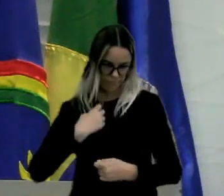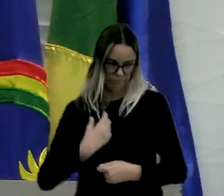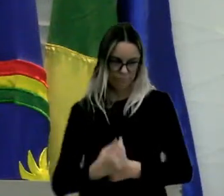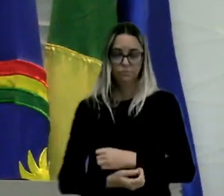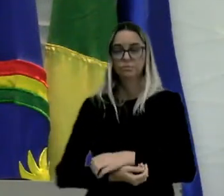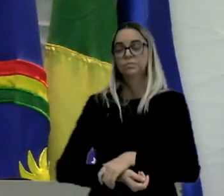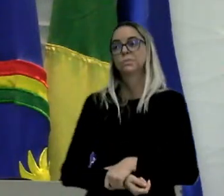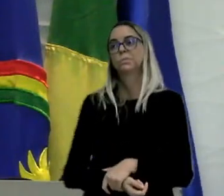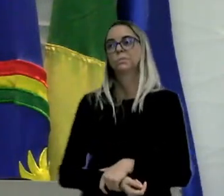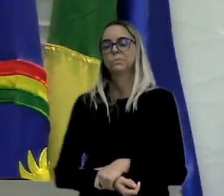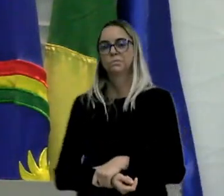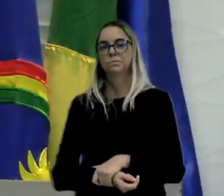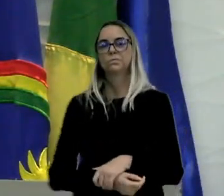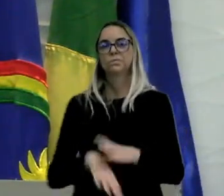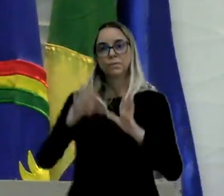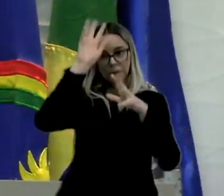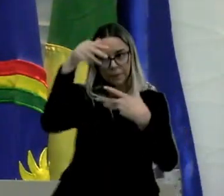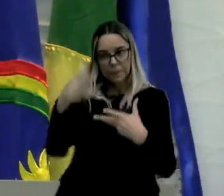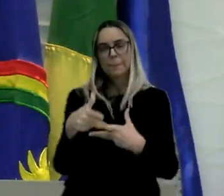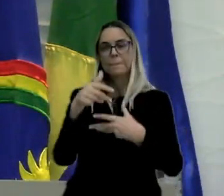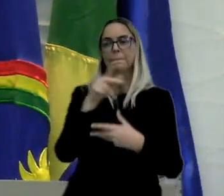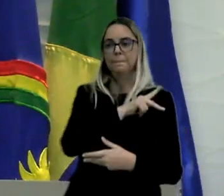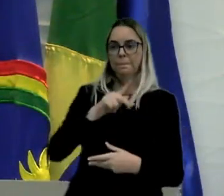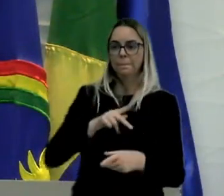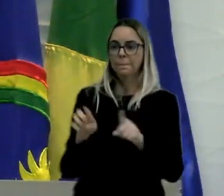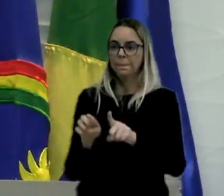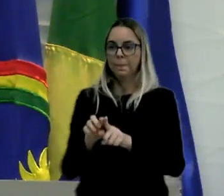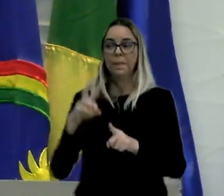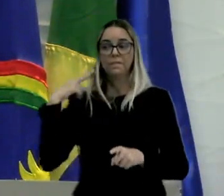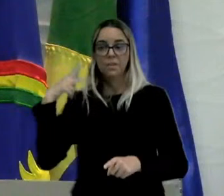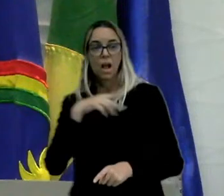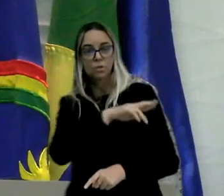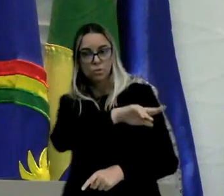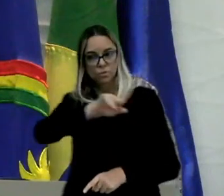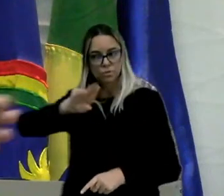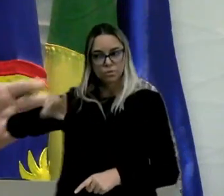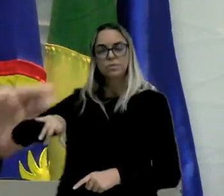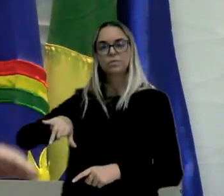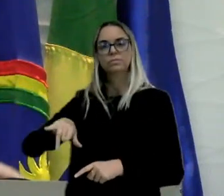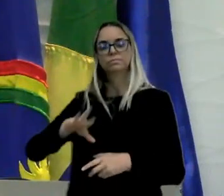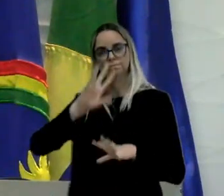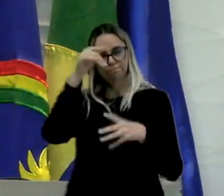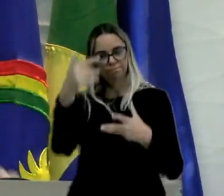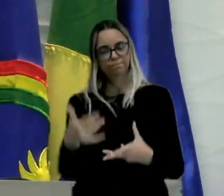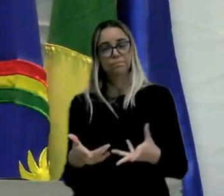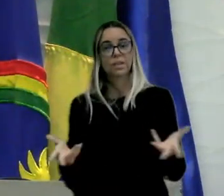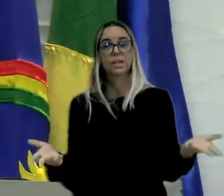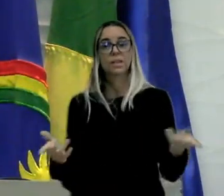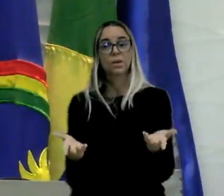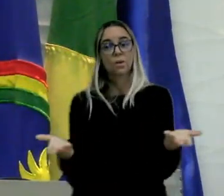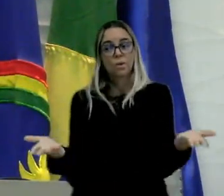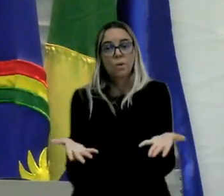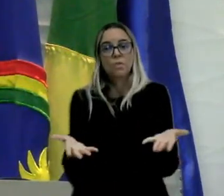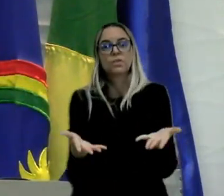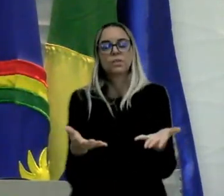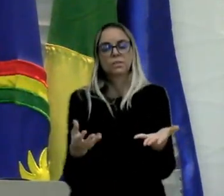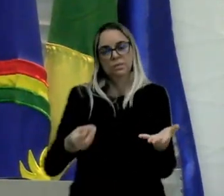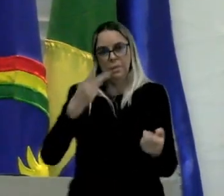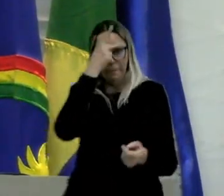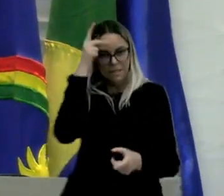Medeiros senhor presidente senhoras e senhores vereadores e vereadoras ah Público aqui presente